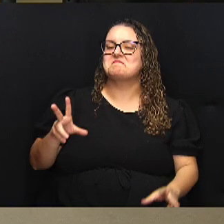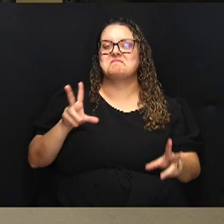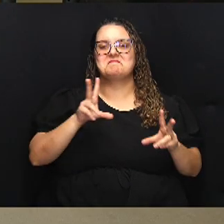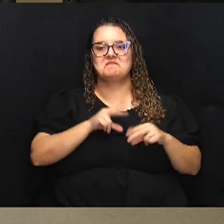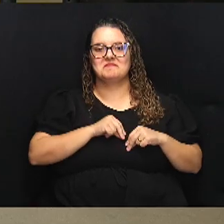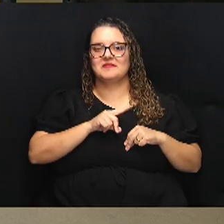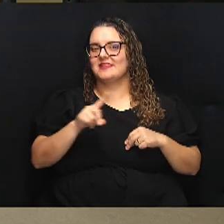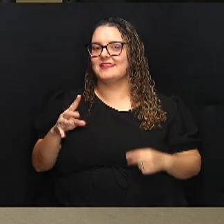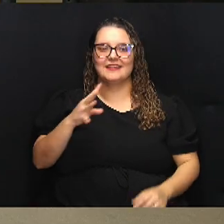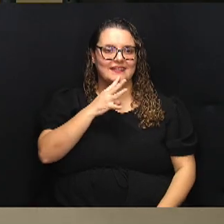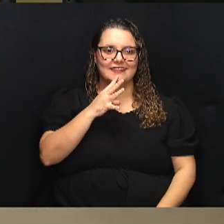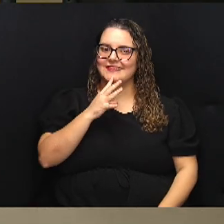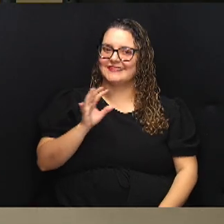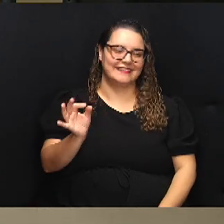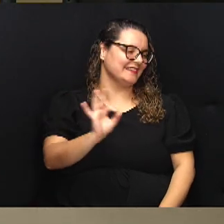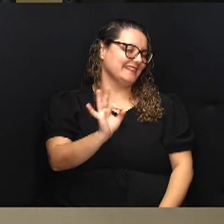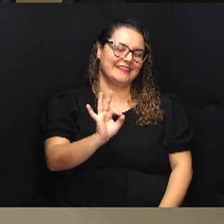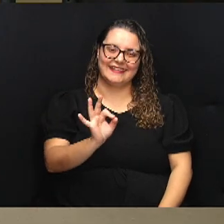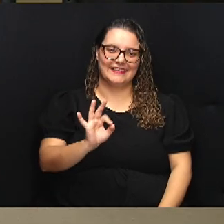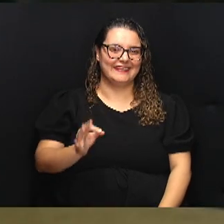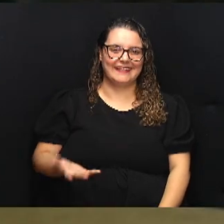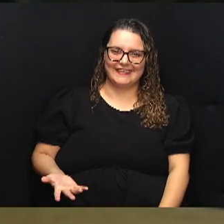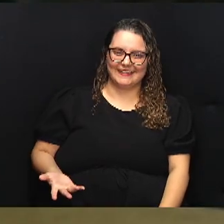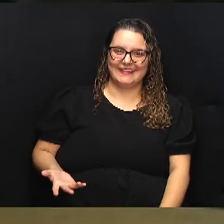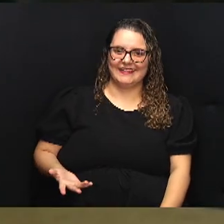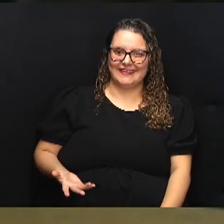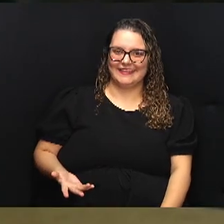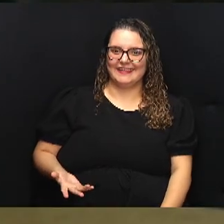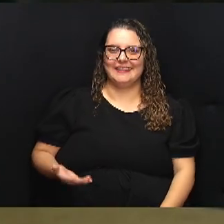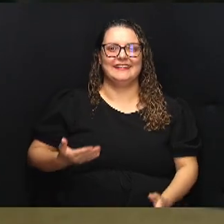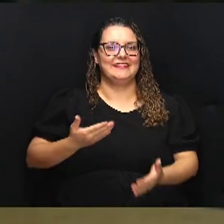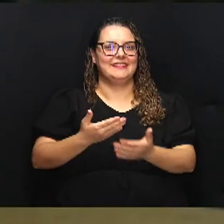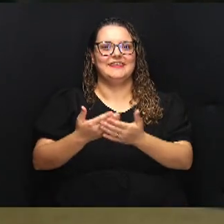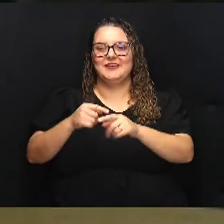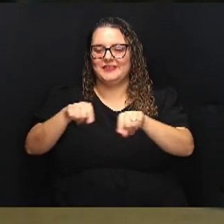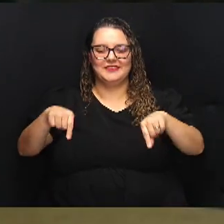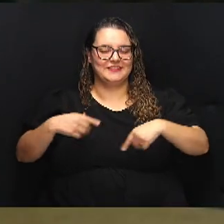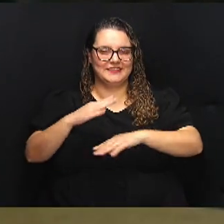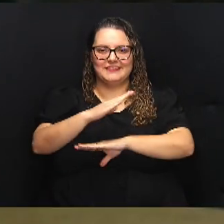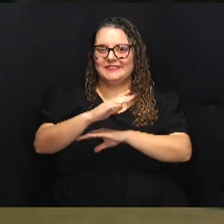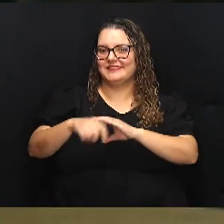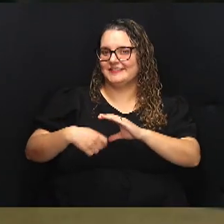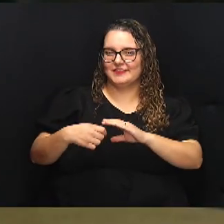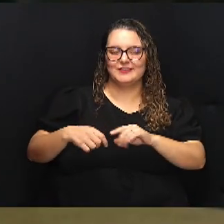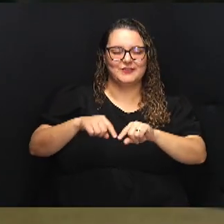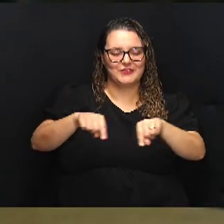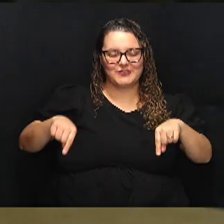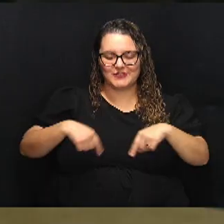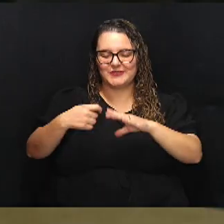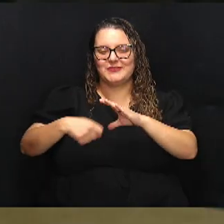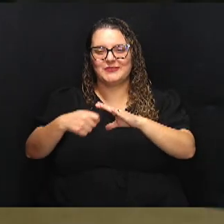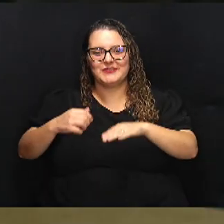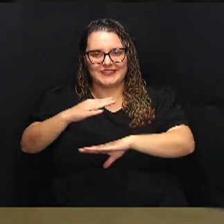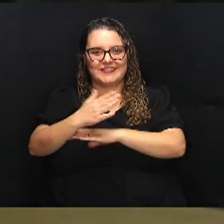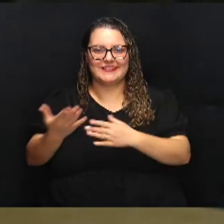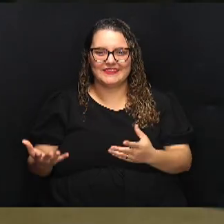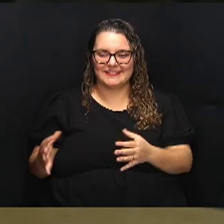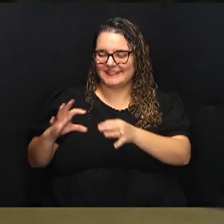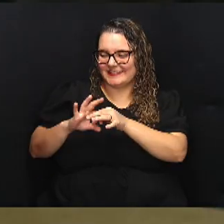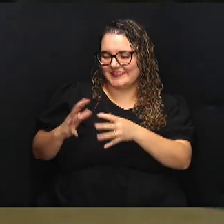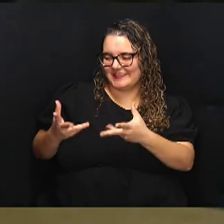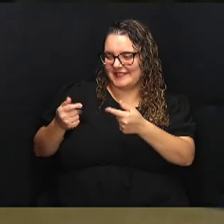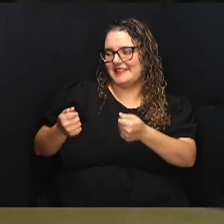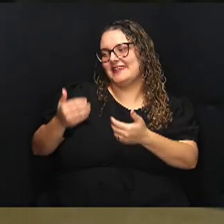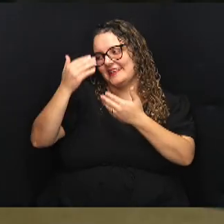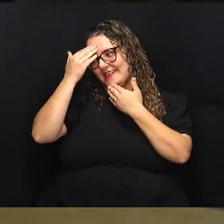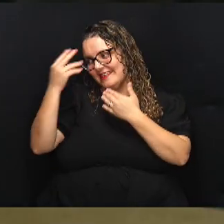se conheciam, Zero. né? Verdade, Estúdio zero. Câmara. Gente, Estúdio Câmara fazendo conexões magníficas aqui. E a gente agradece demais a